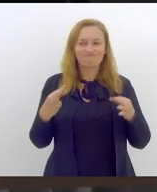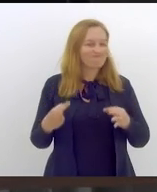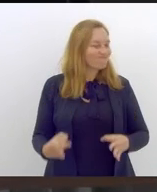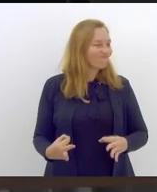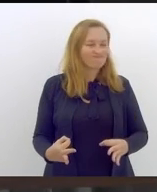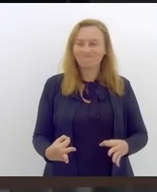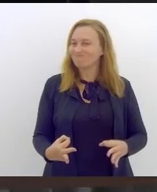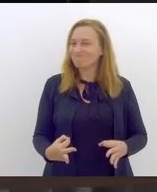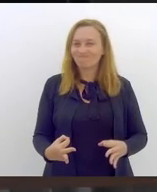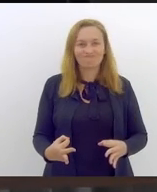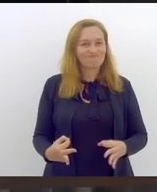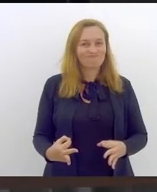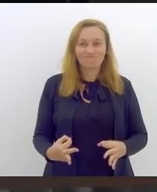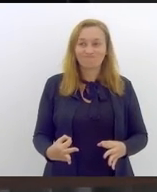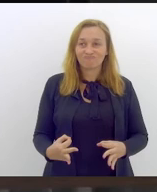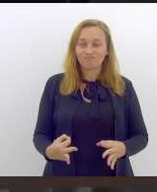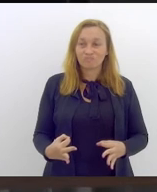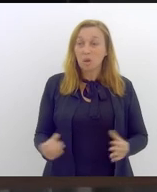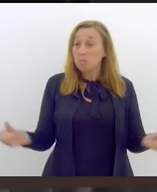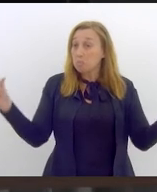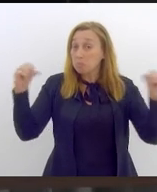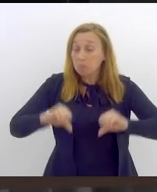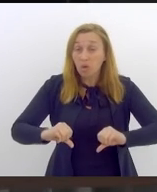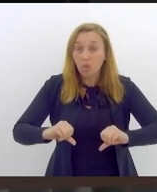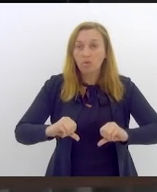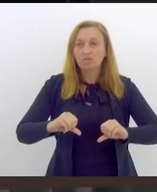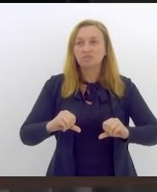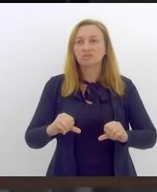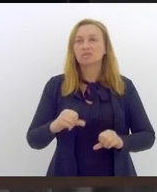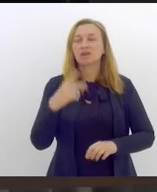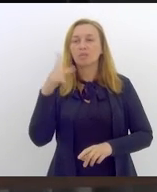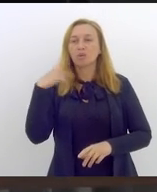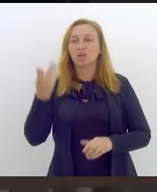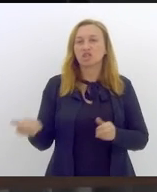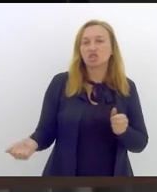cercado do que temos de pior na política